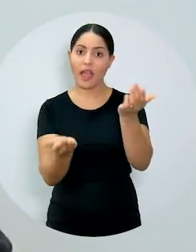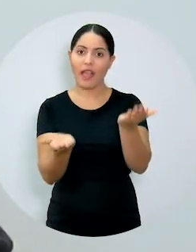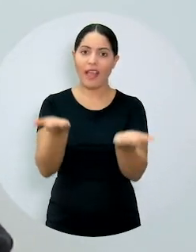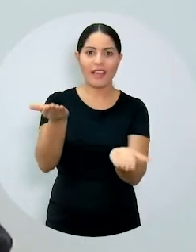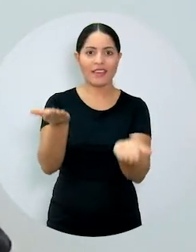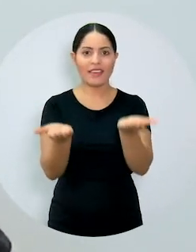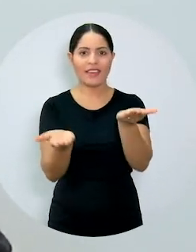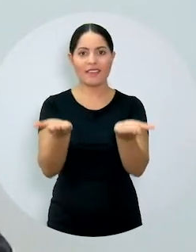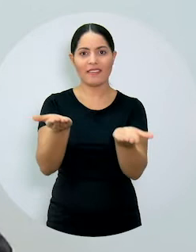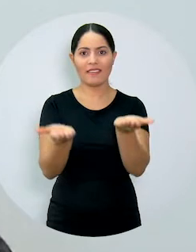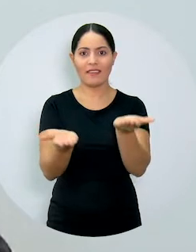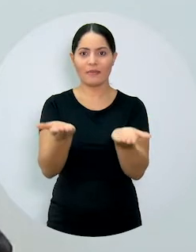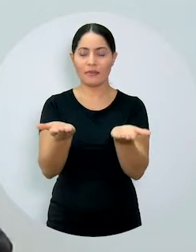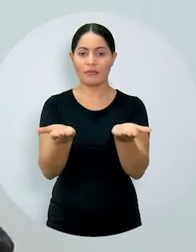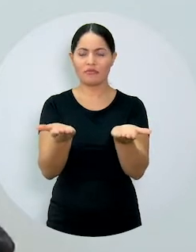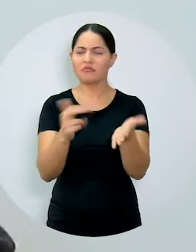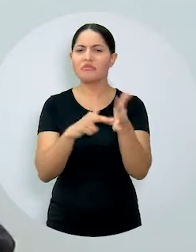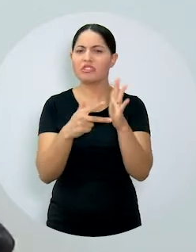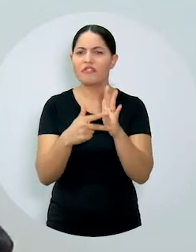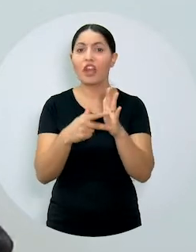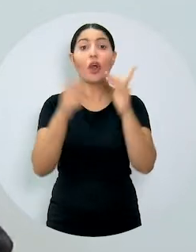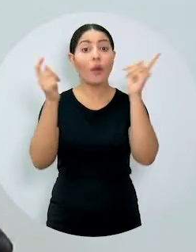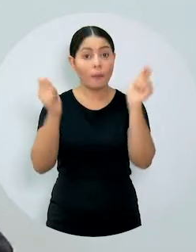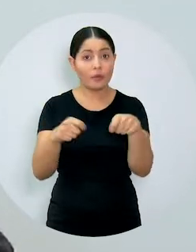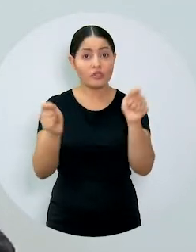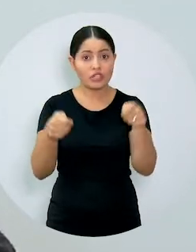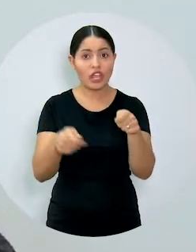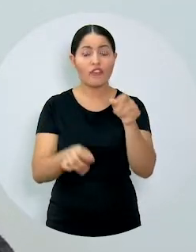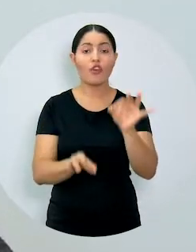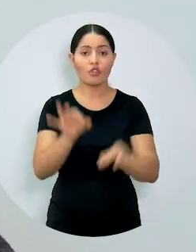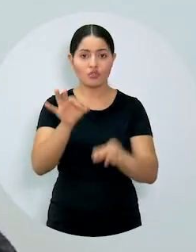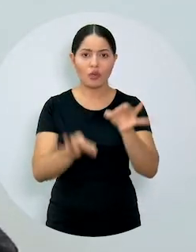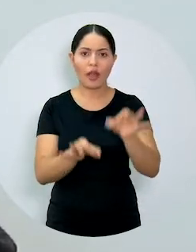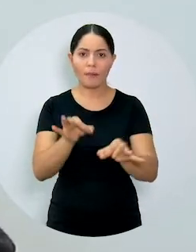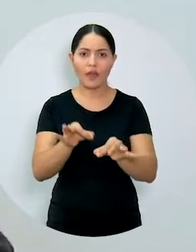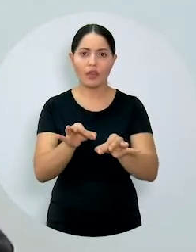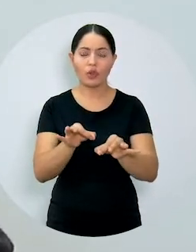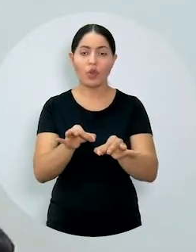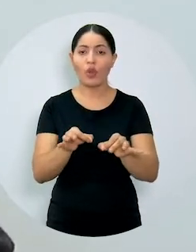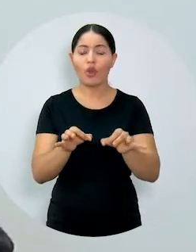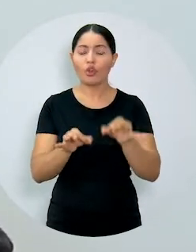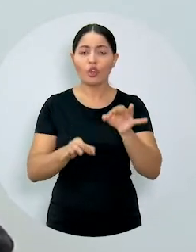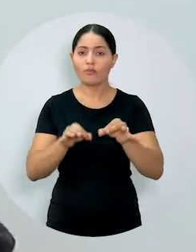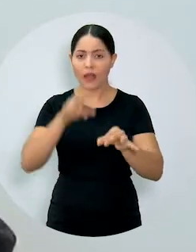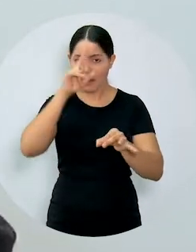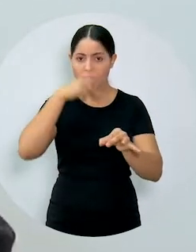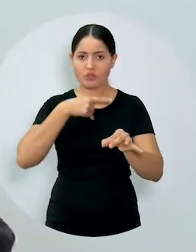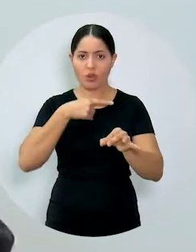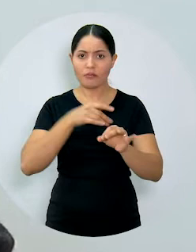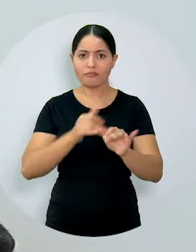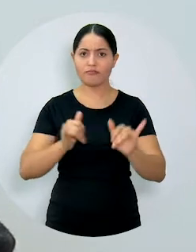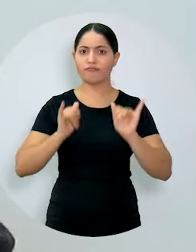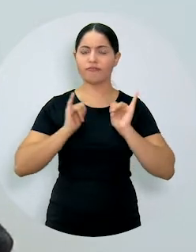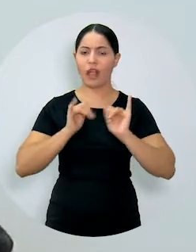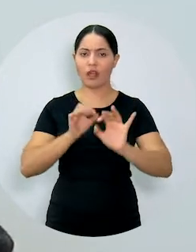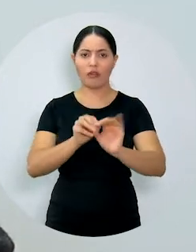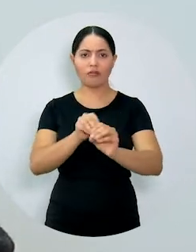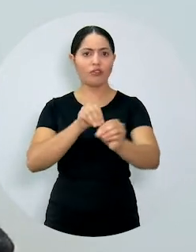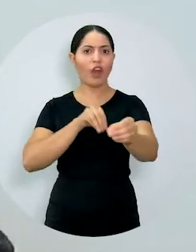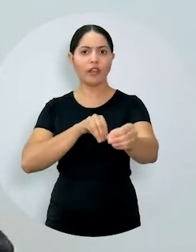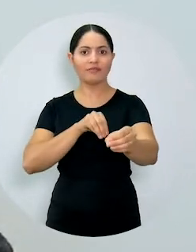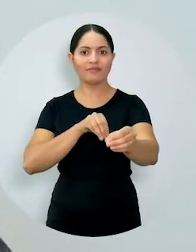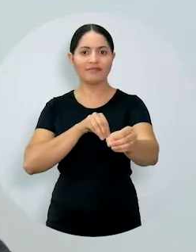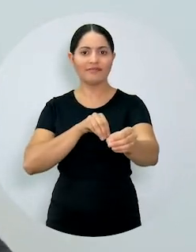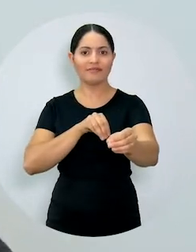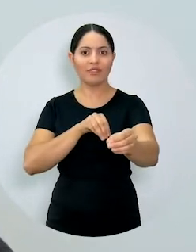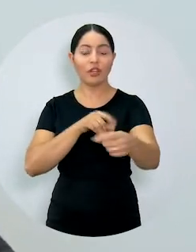a defesa dá a possibilidade de que haja um julgamento imparcial, porque sem a defesa haverá sempre o abuso por